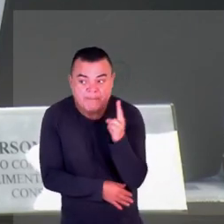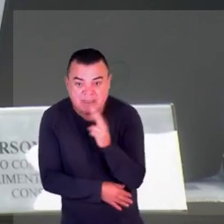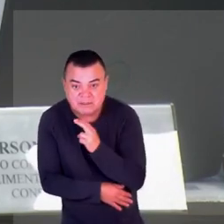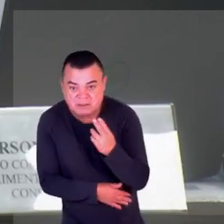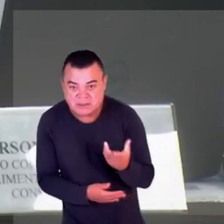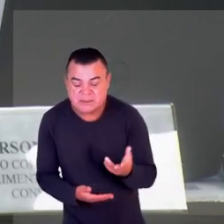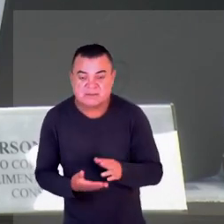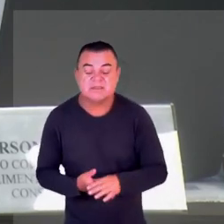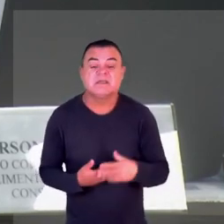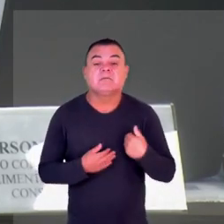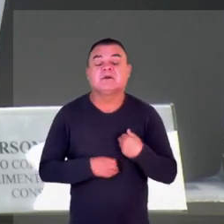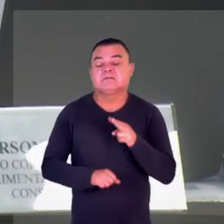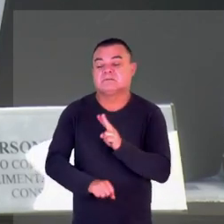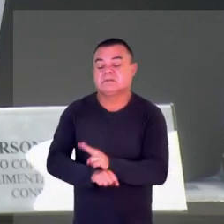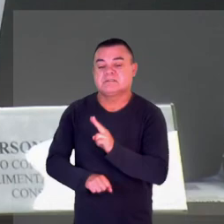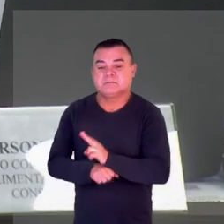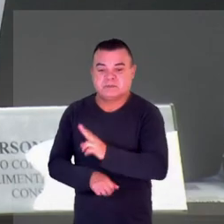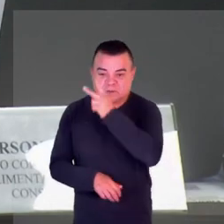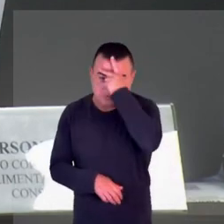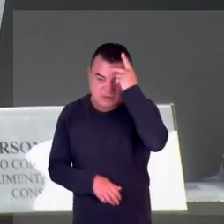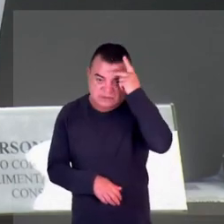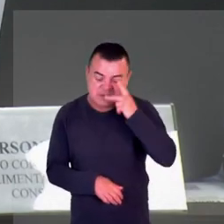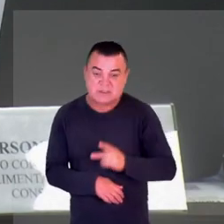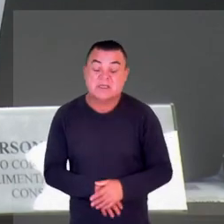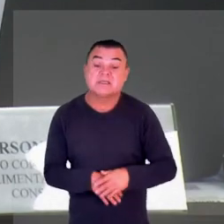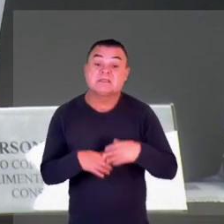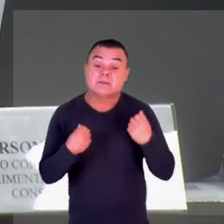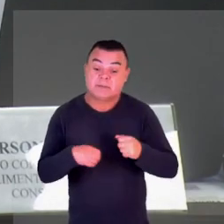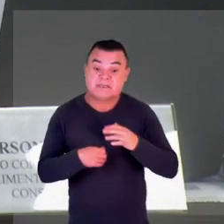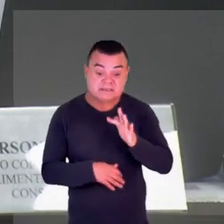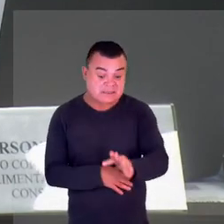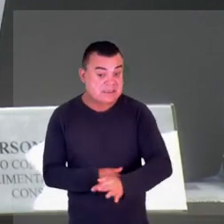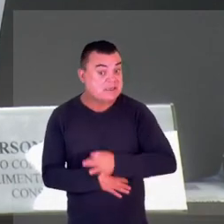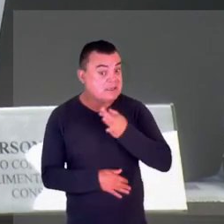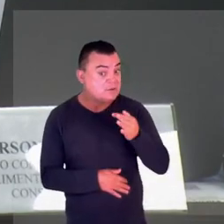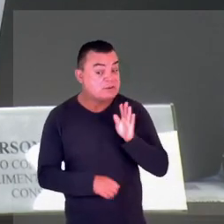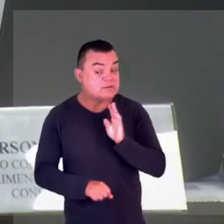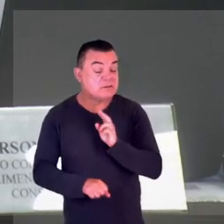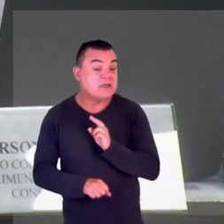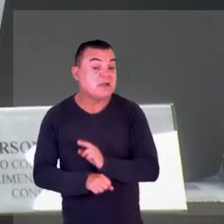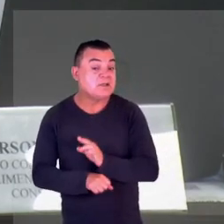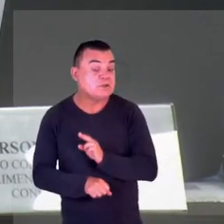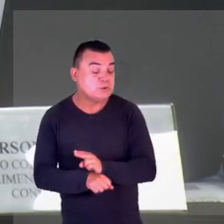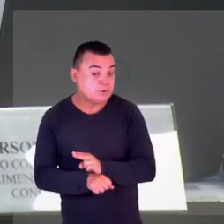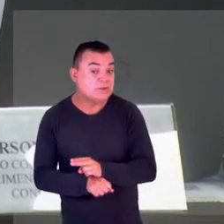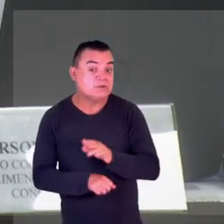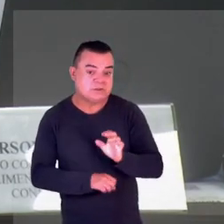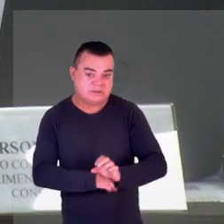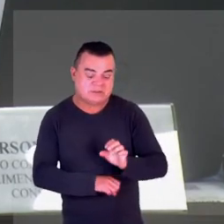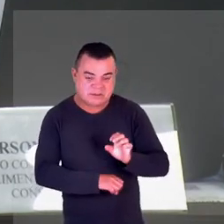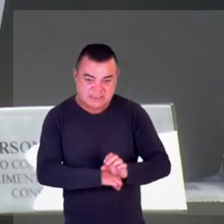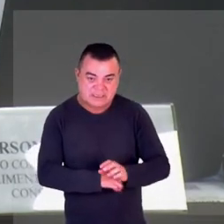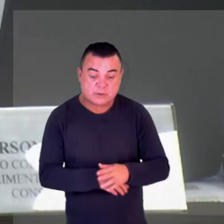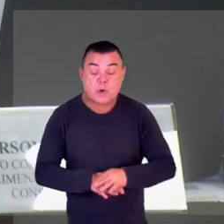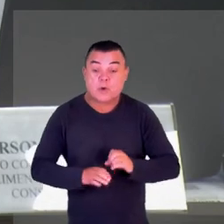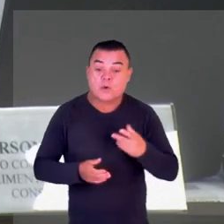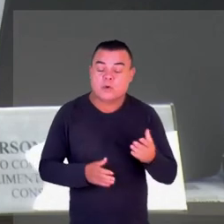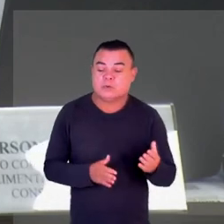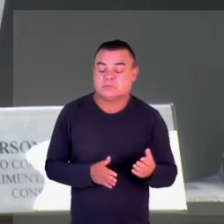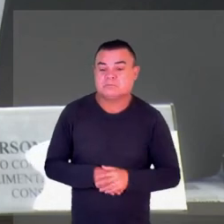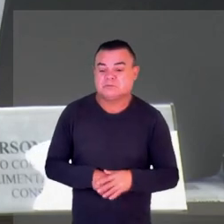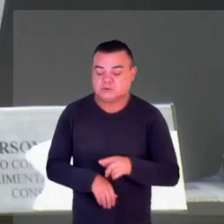que Arão dessa dessa auxílio do estado e que seja para no momento de